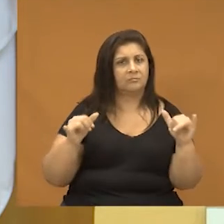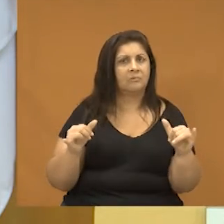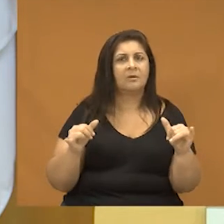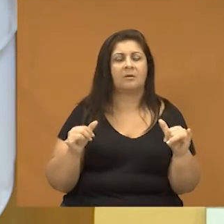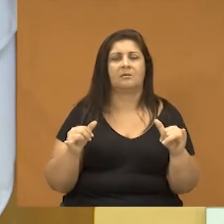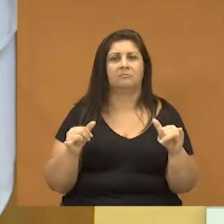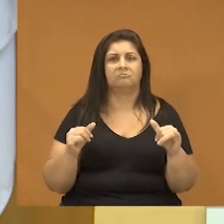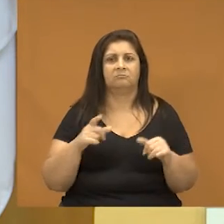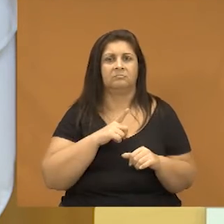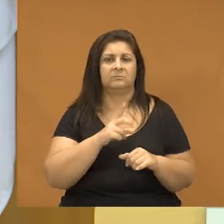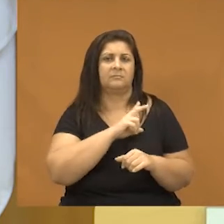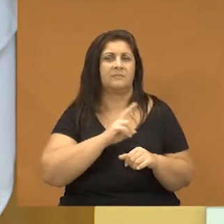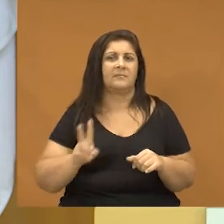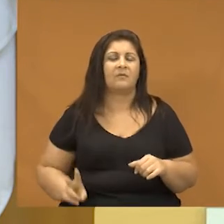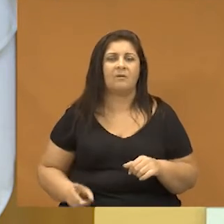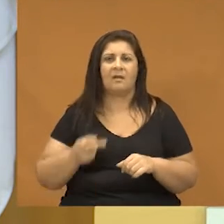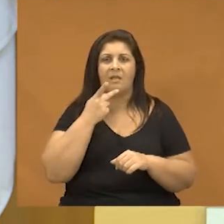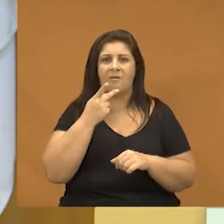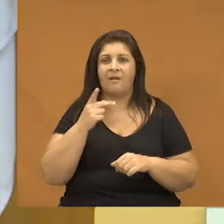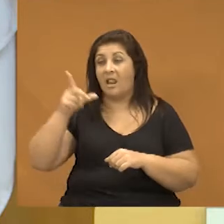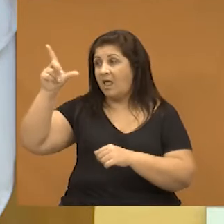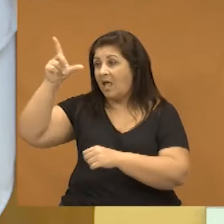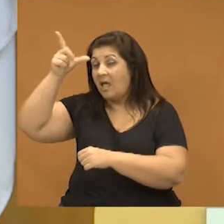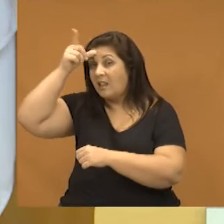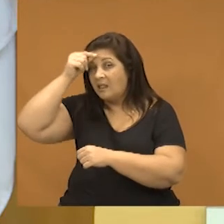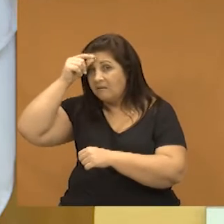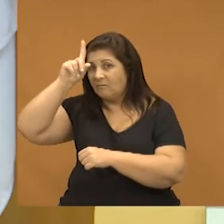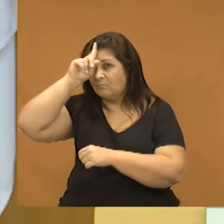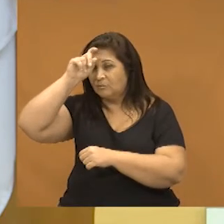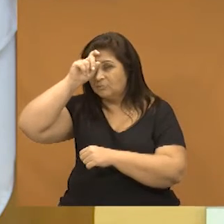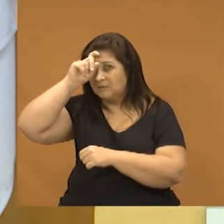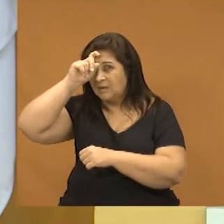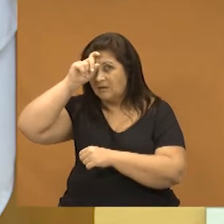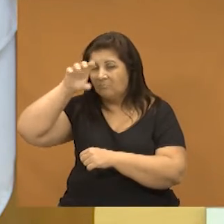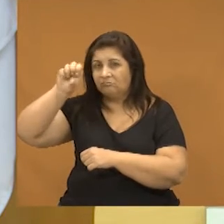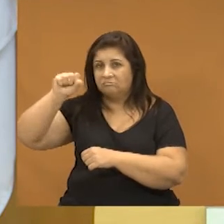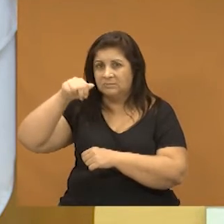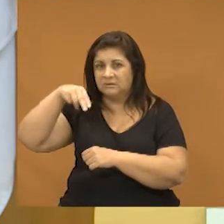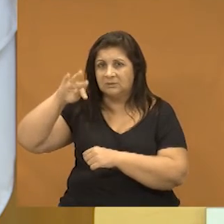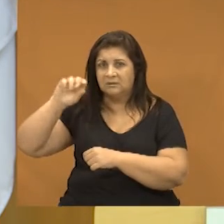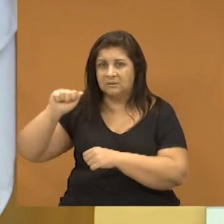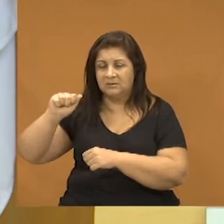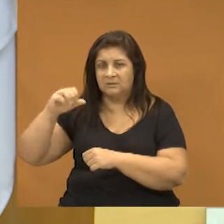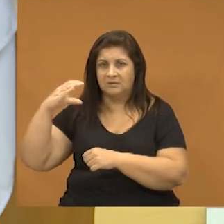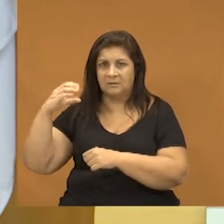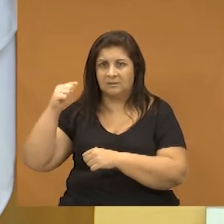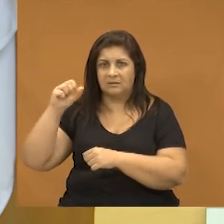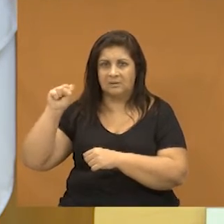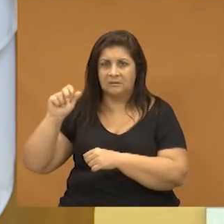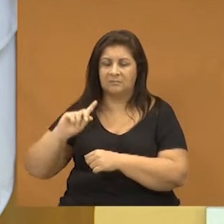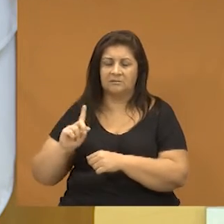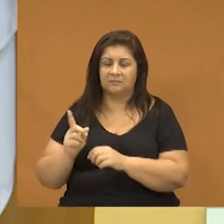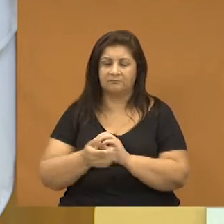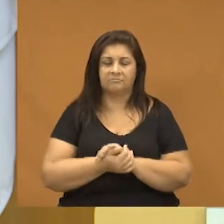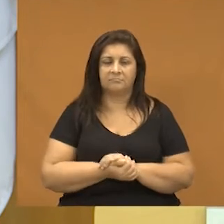teve vereador que subiu aqui dizendo que vai desafogar a Santa Casa, que sonera a Santa Casa, não é verdade. A Santa Casa, falta de